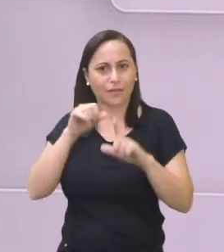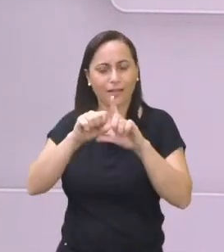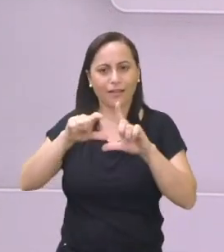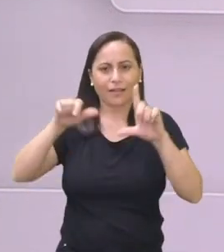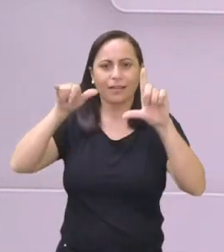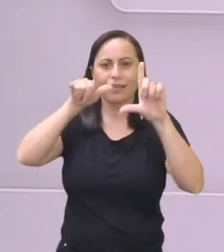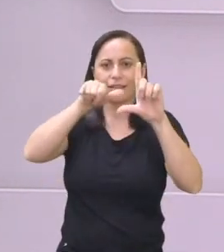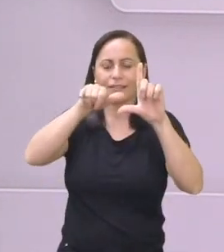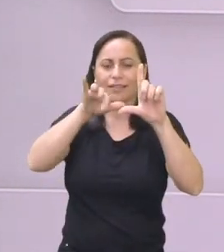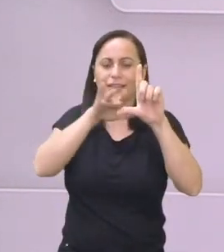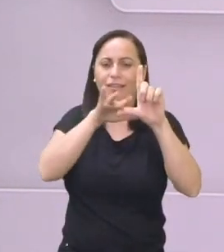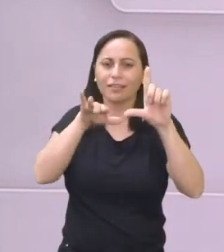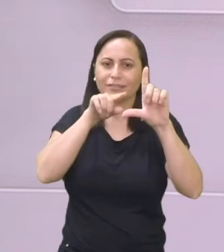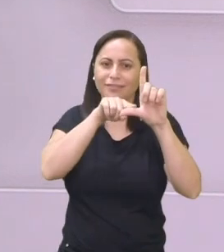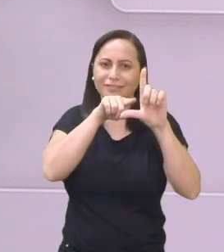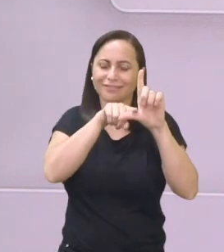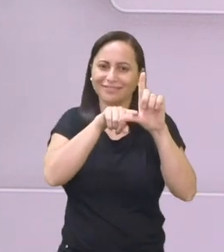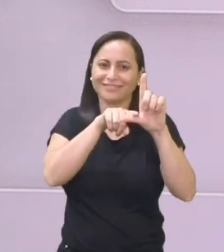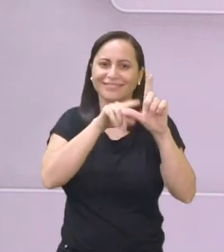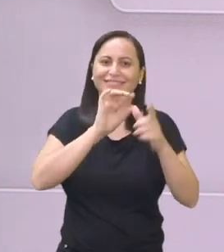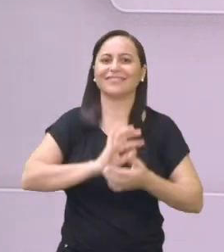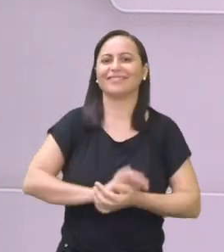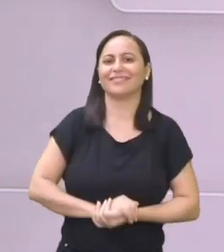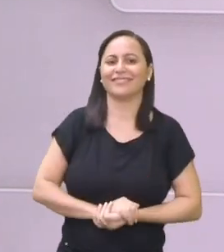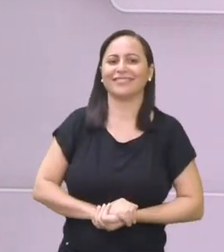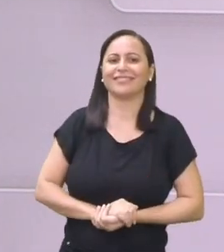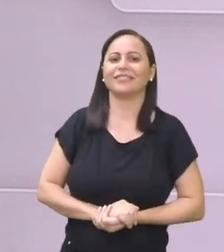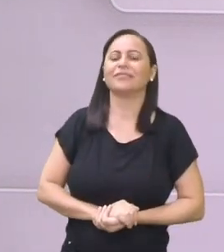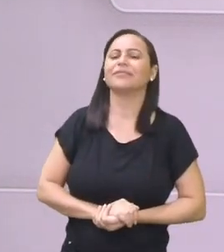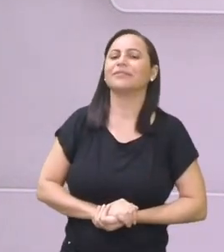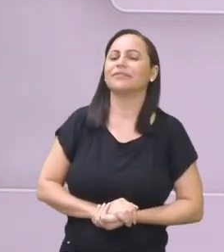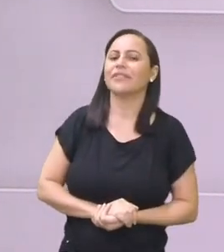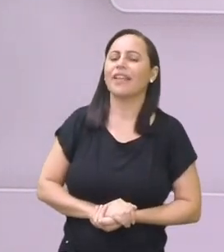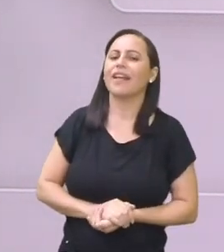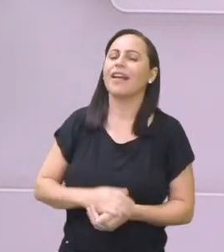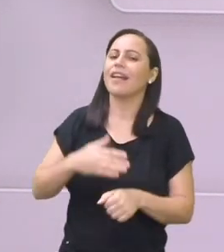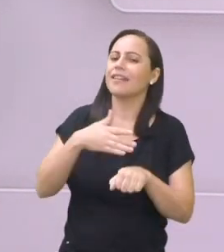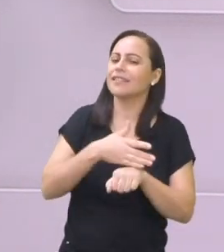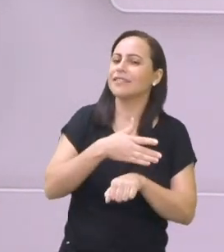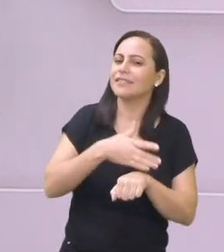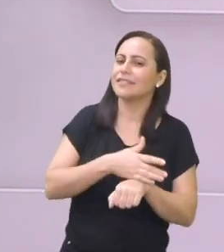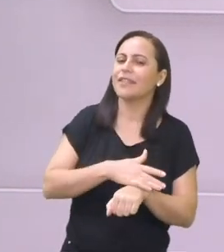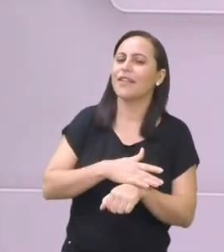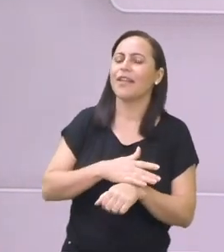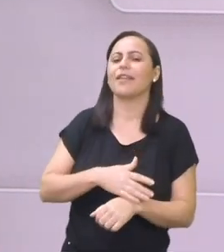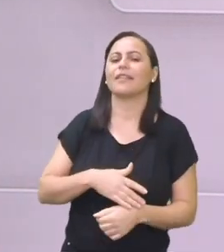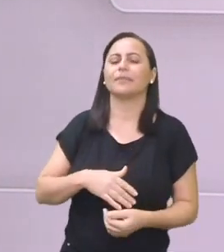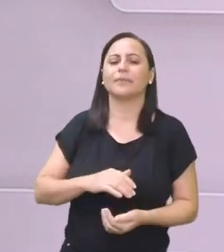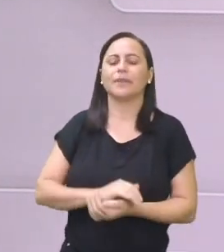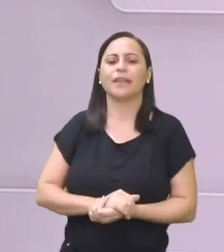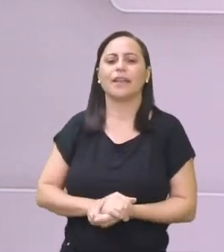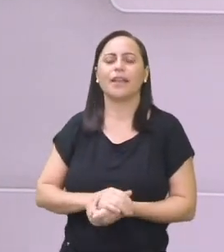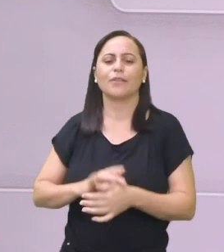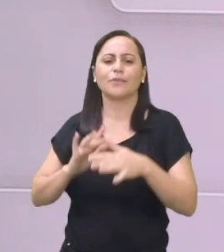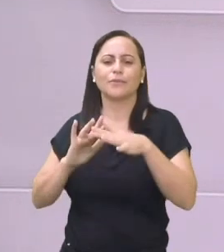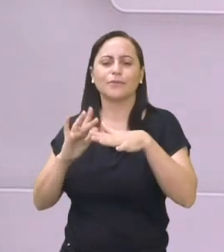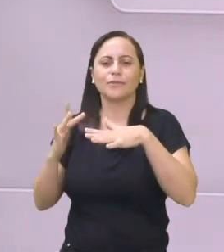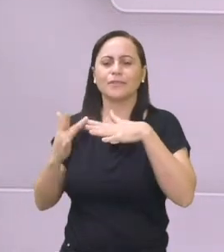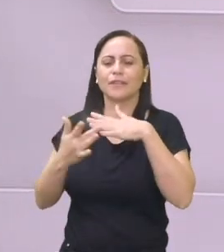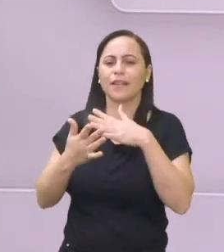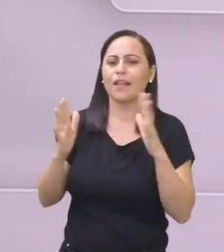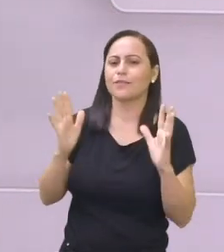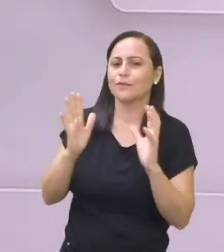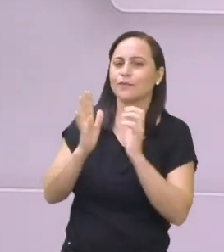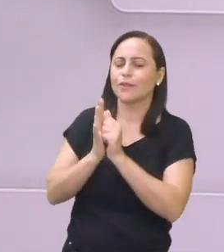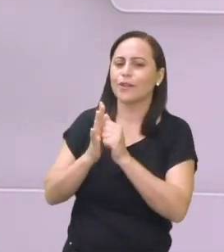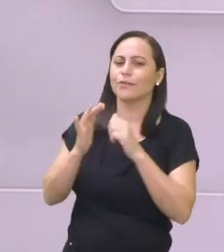na imagem que vai aparecer aqui no cantinho da tela. Se inscreva lá no nosso canal no YouTube, fique por dentro de toda